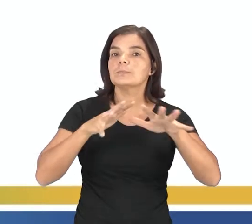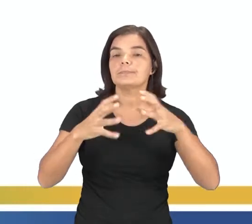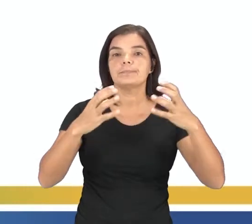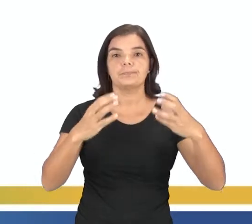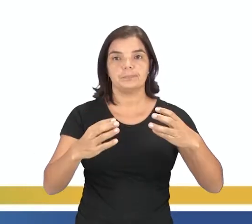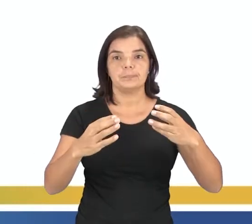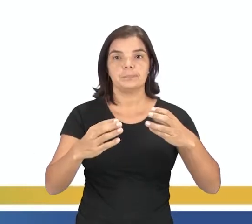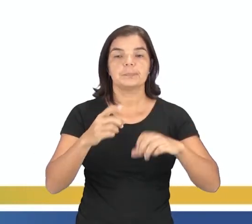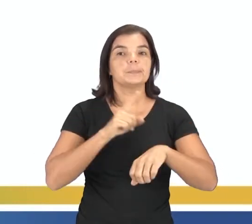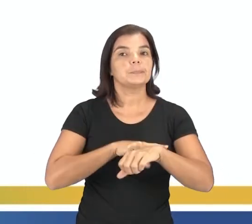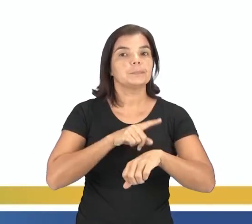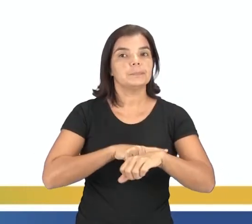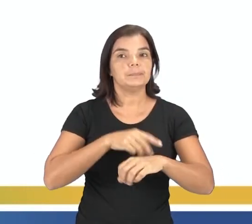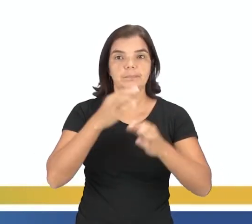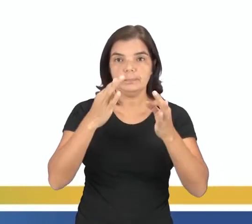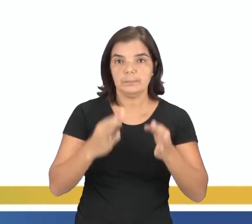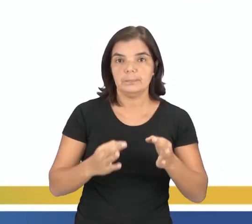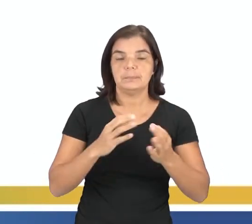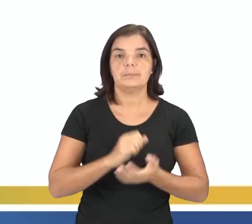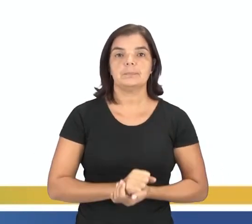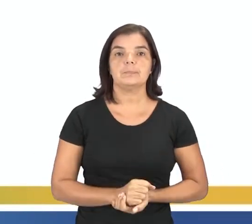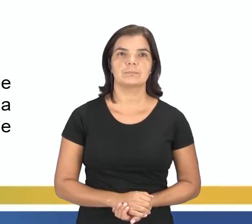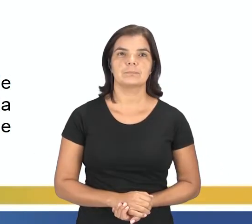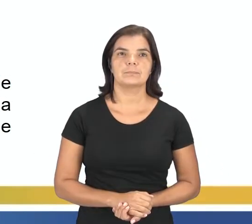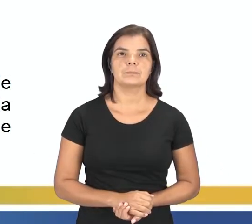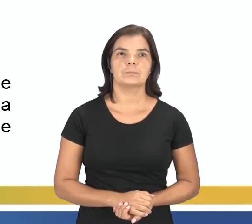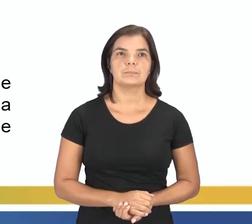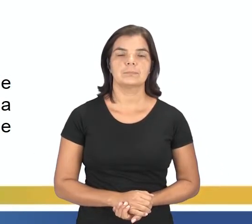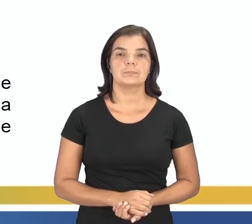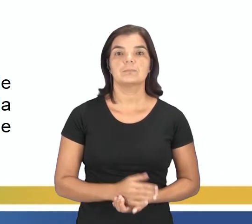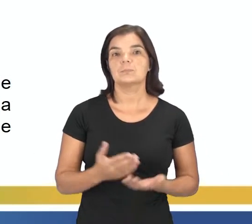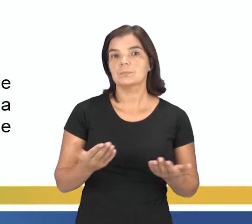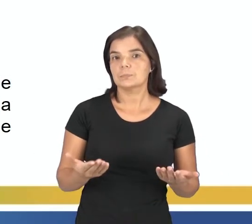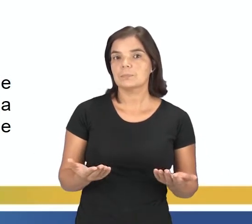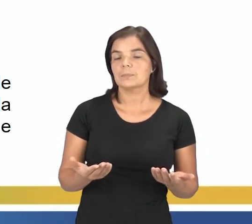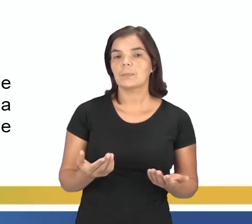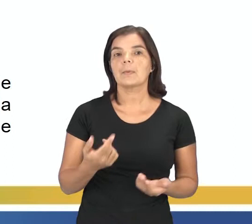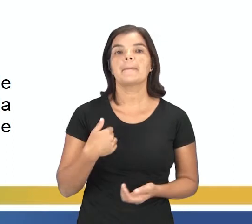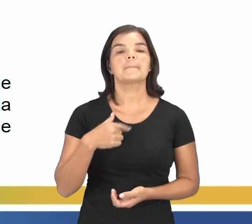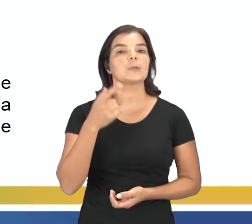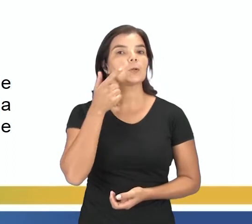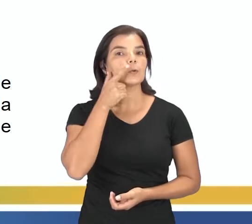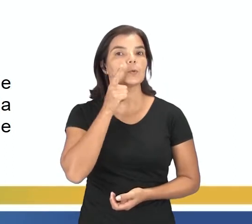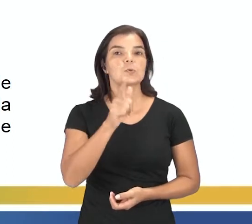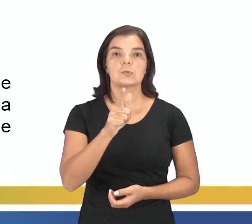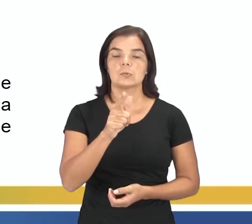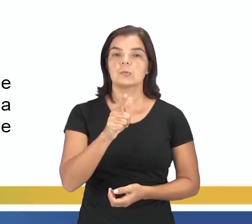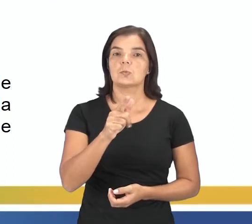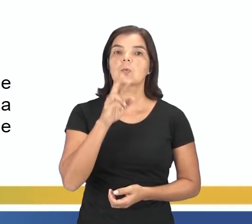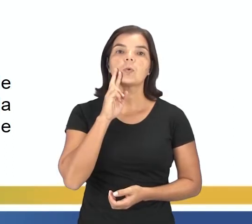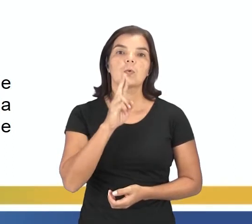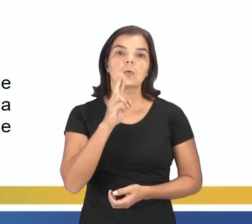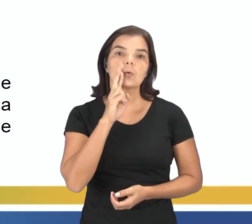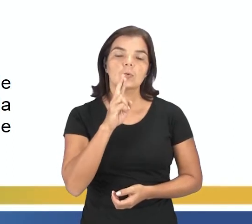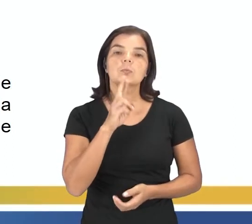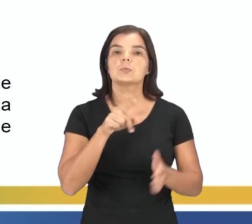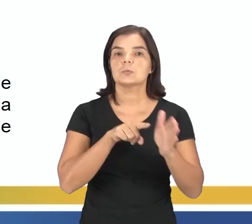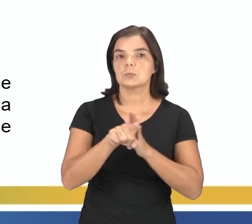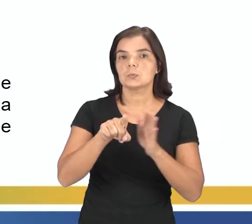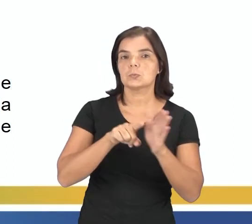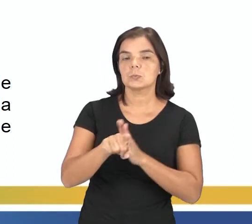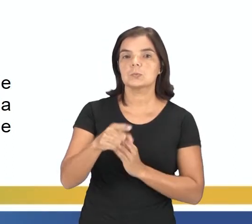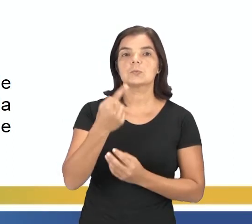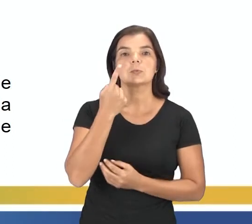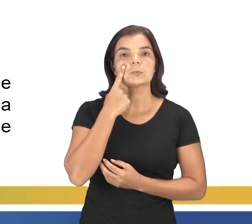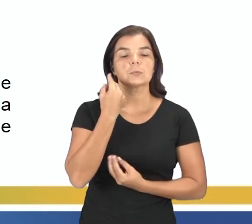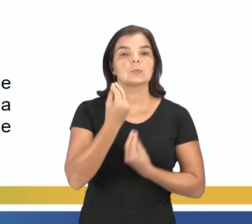no referido momento, certo? Então, pessoal, para a gente responder essa questão, vamos